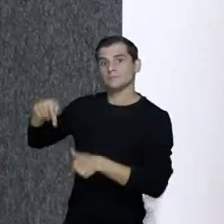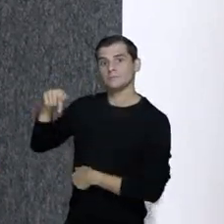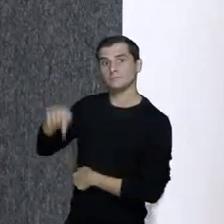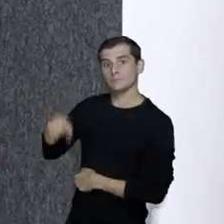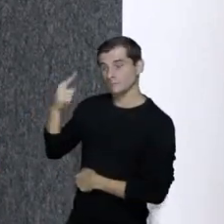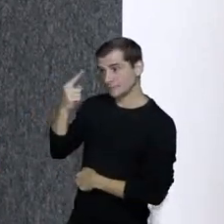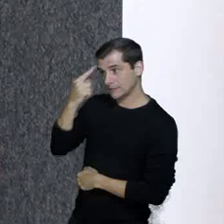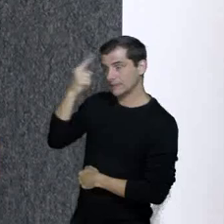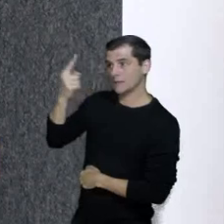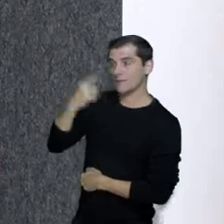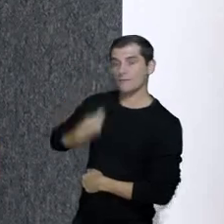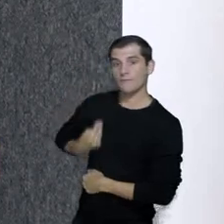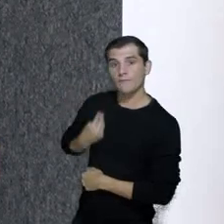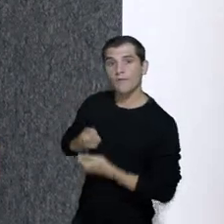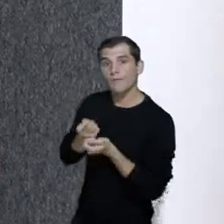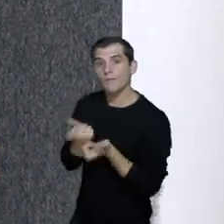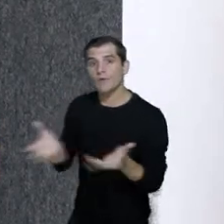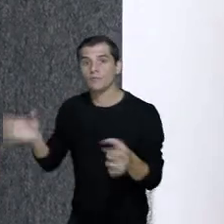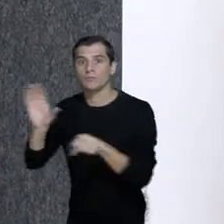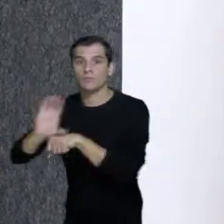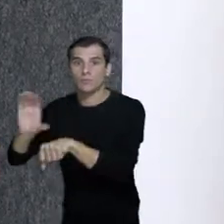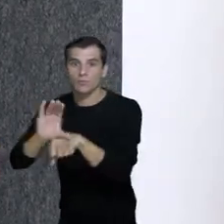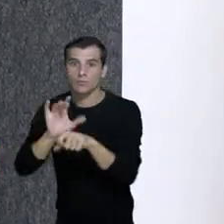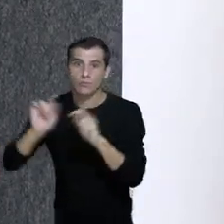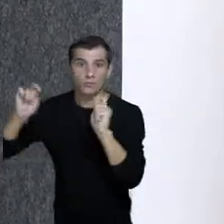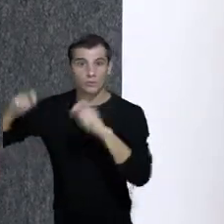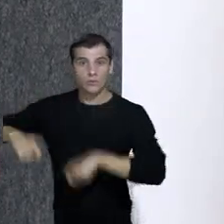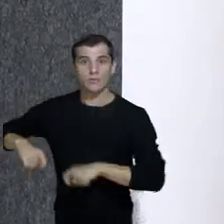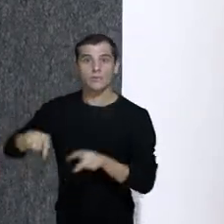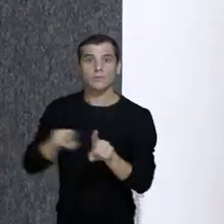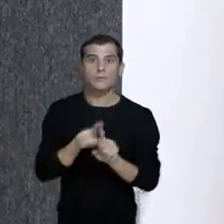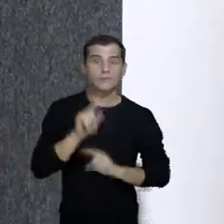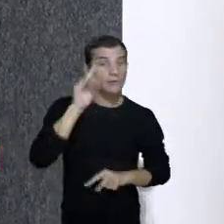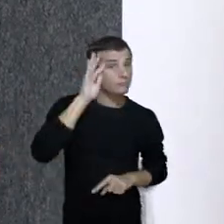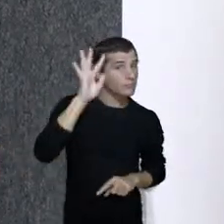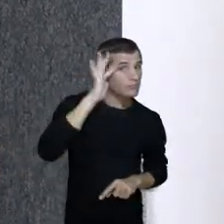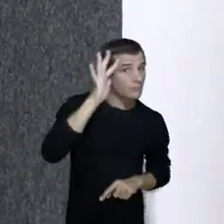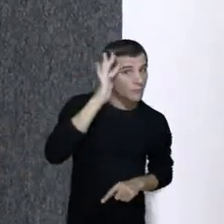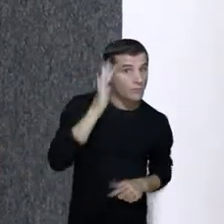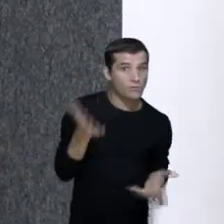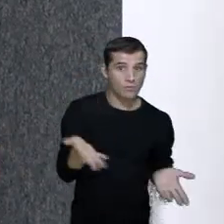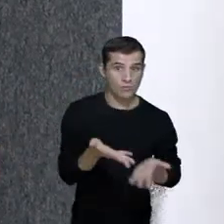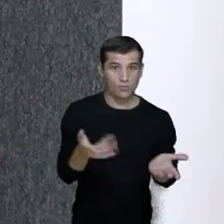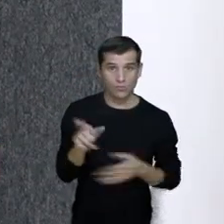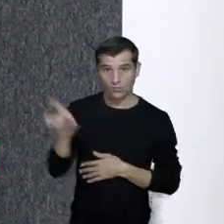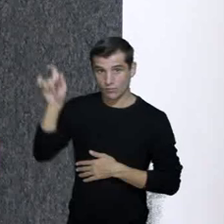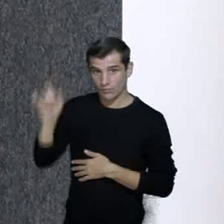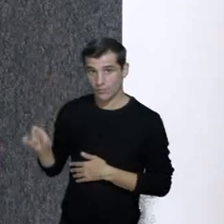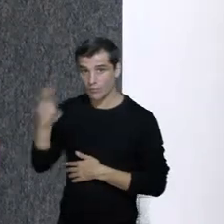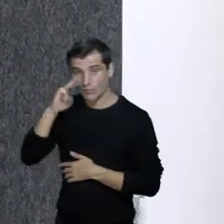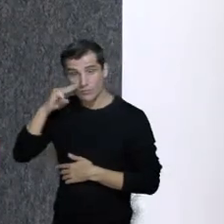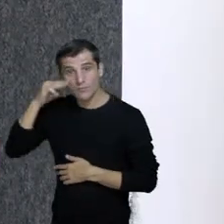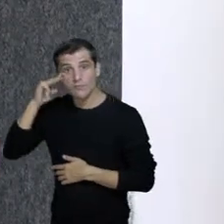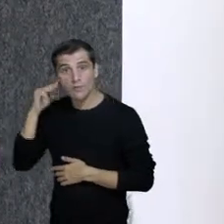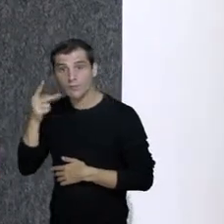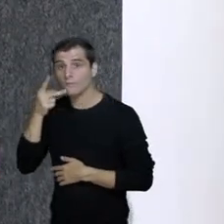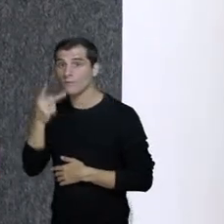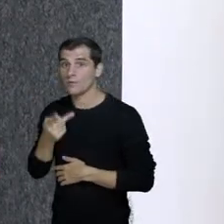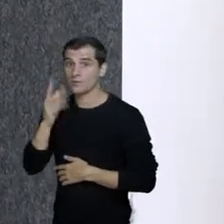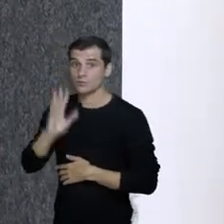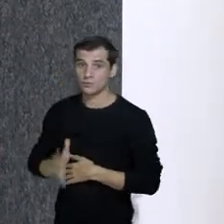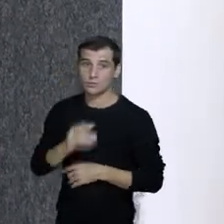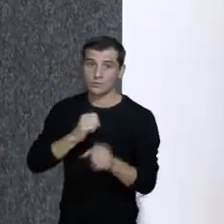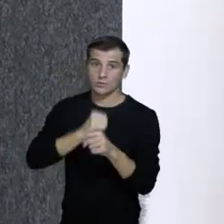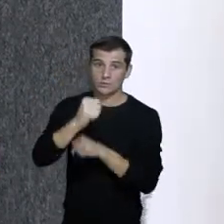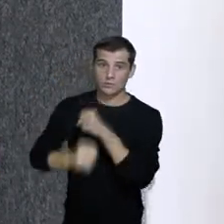desse curso de capacitação ideia reflexão de hoje e a deputada da malene já adiantou Comandante deone que ano que vem nós vamos ter um